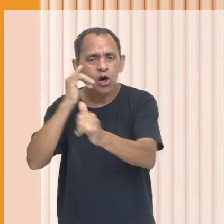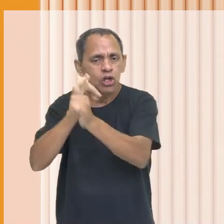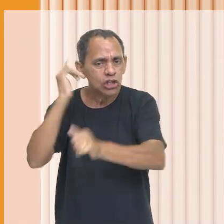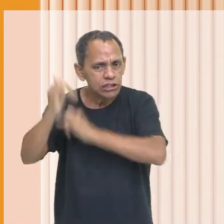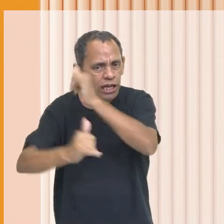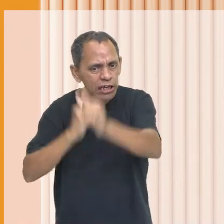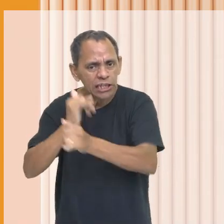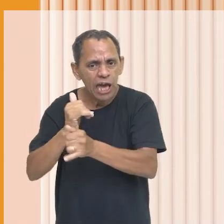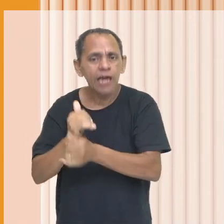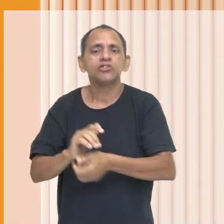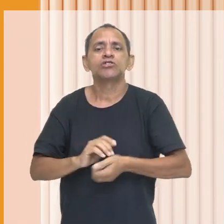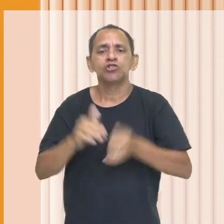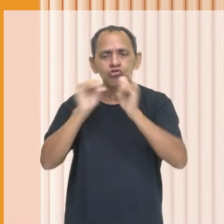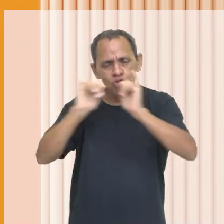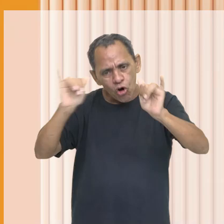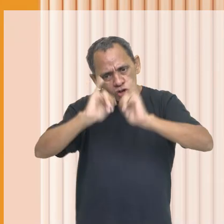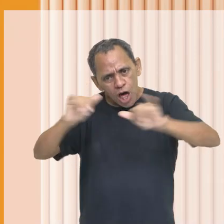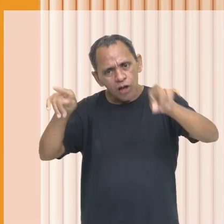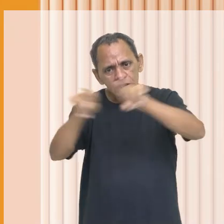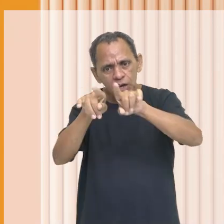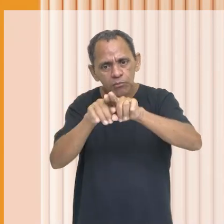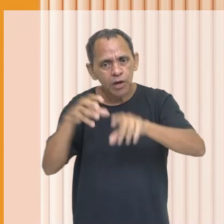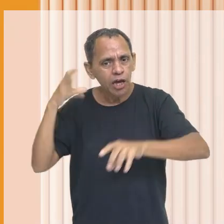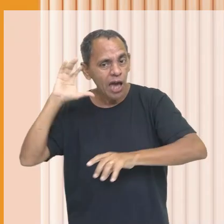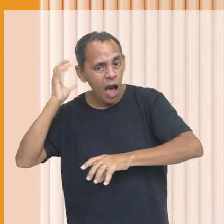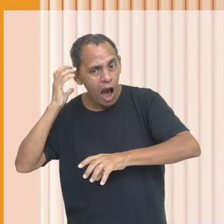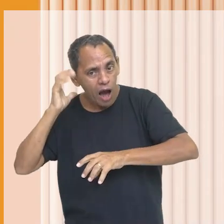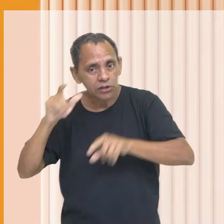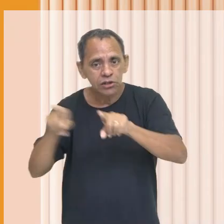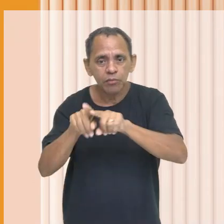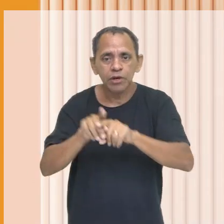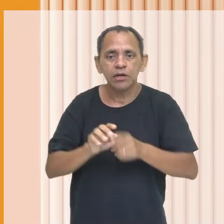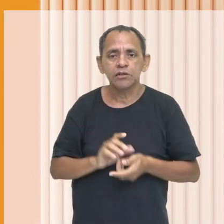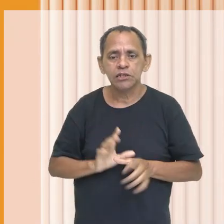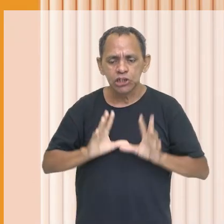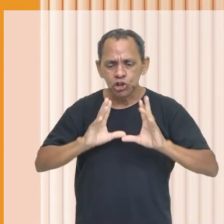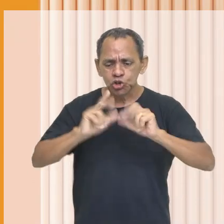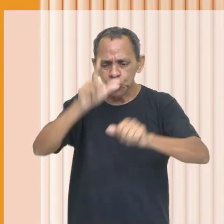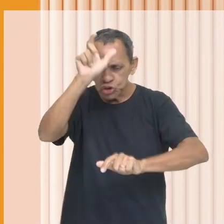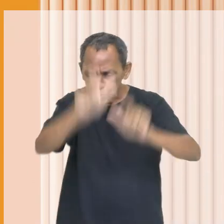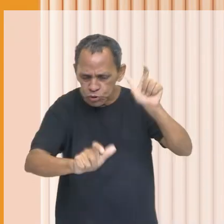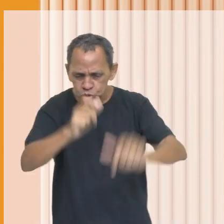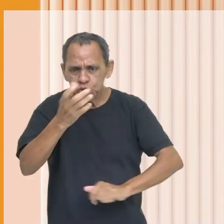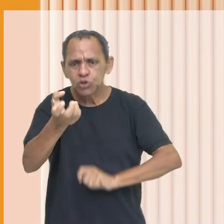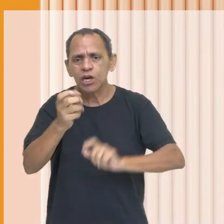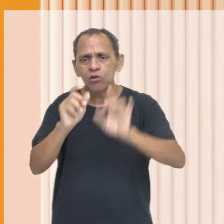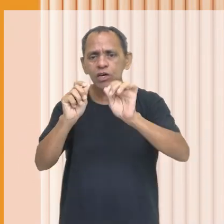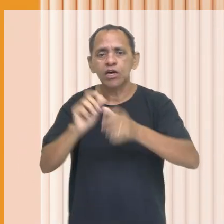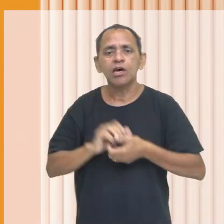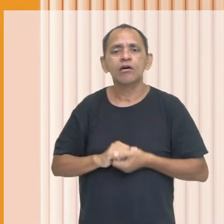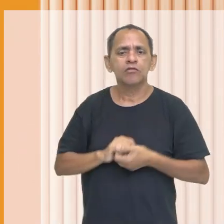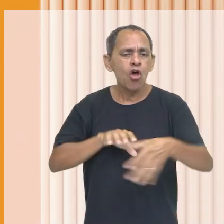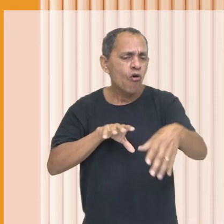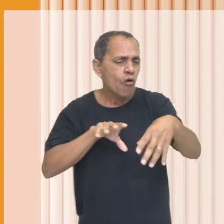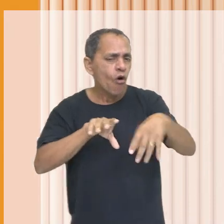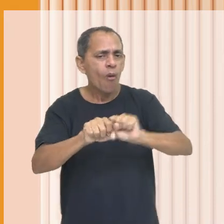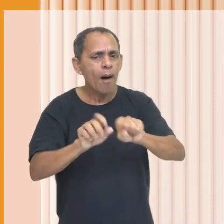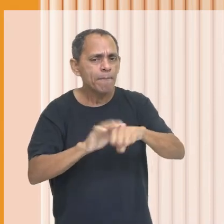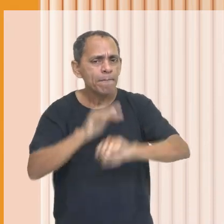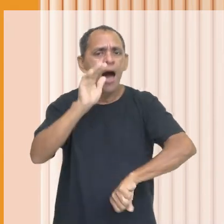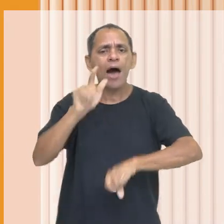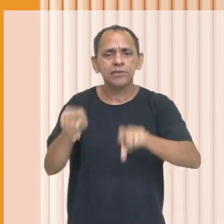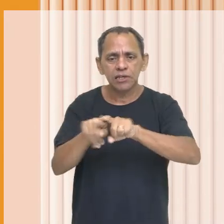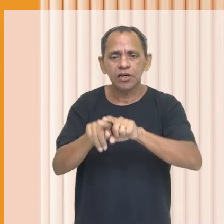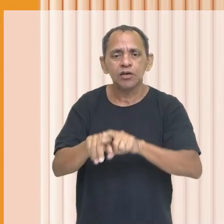do jornal, ou através do rádio? Todo mundo não quer se escolarizar mais, de não ser necessário ou